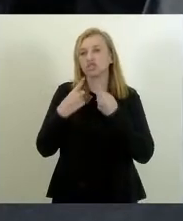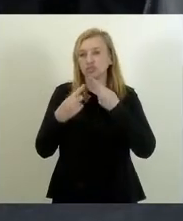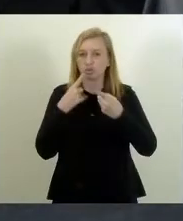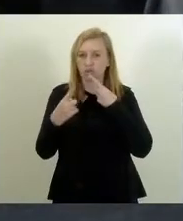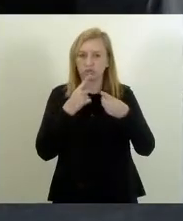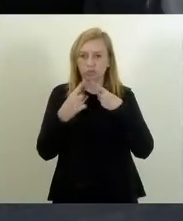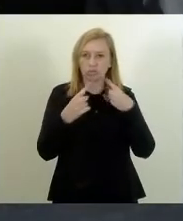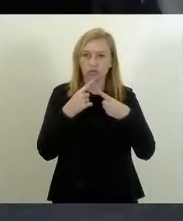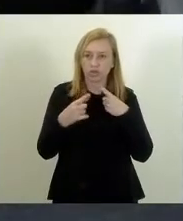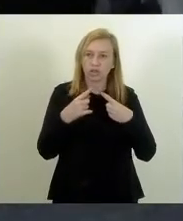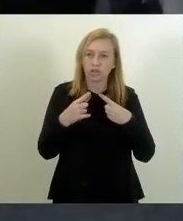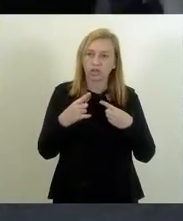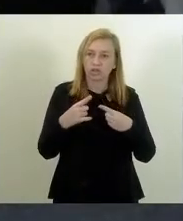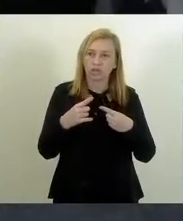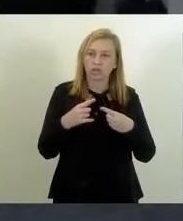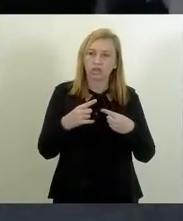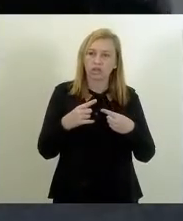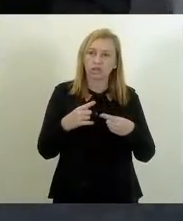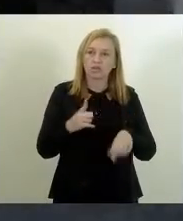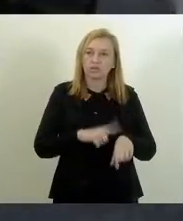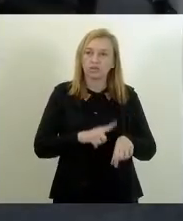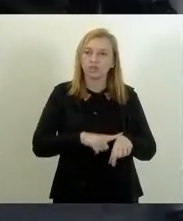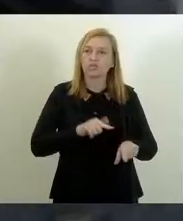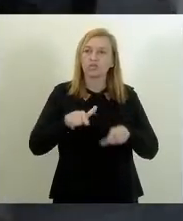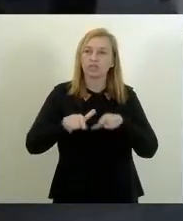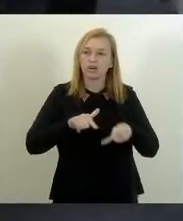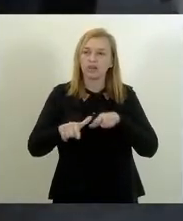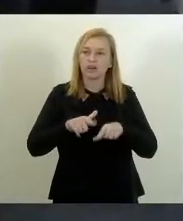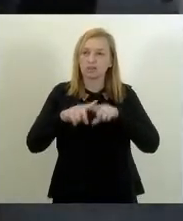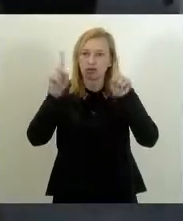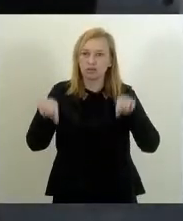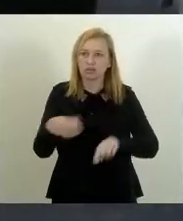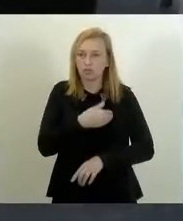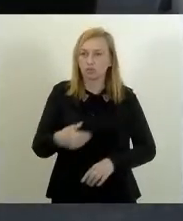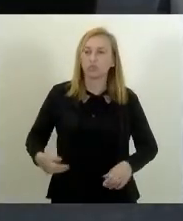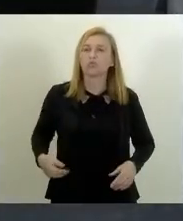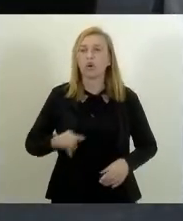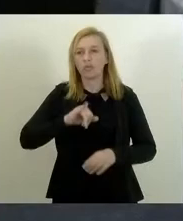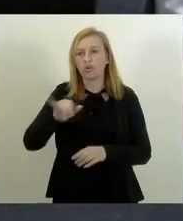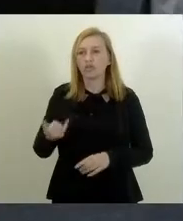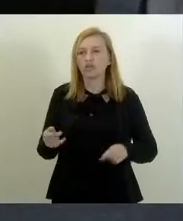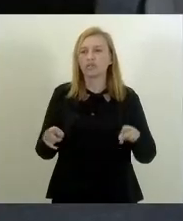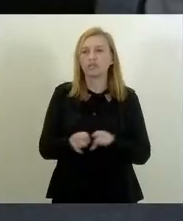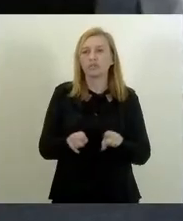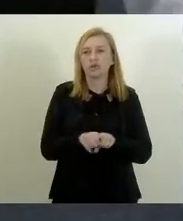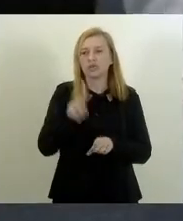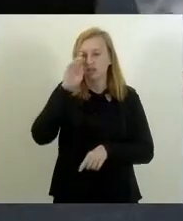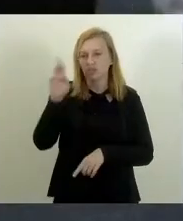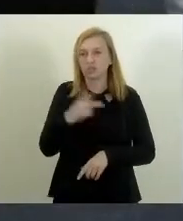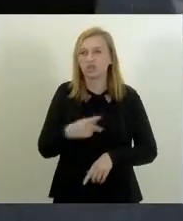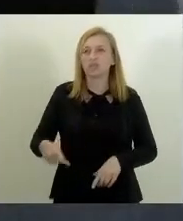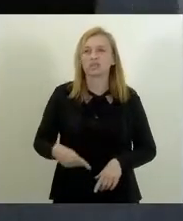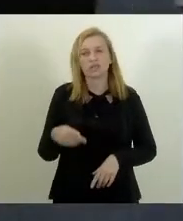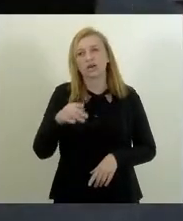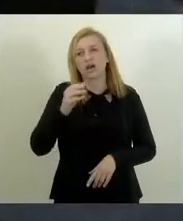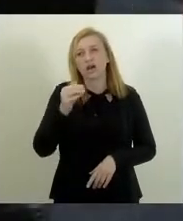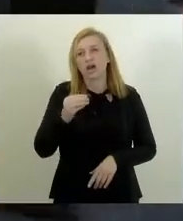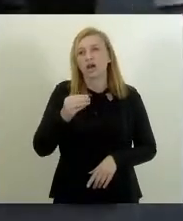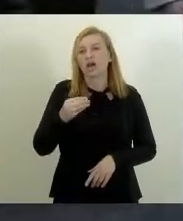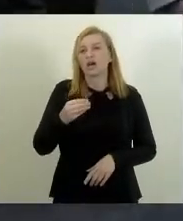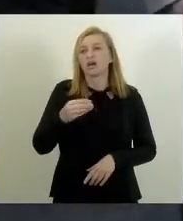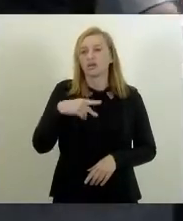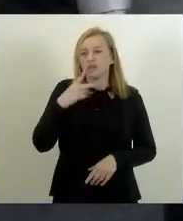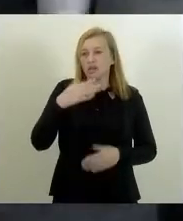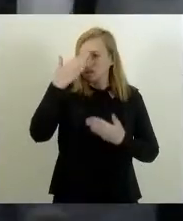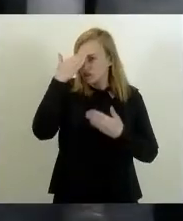da reengenharia das carreiras, que é a valorização do servidor público. Aproveito o ensejo, presidente, pela oportunidade de fala, agradecendo mais uma vez a